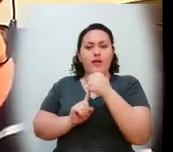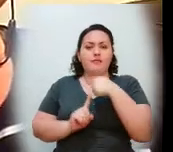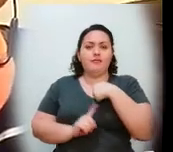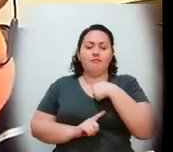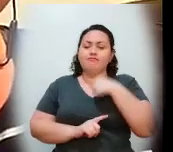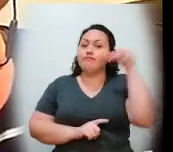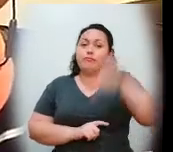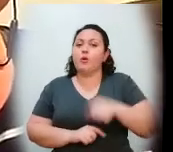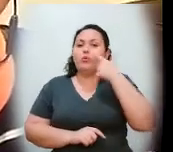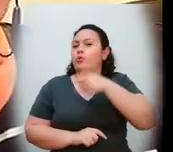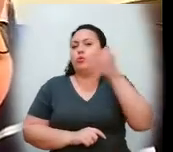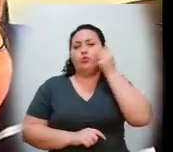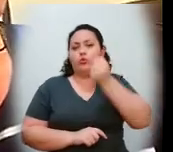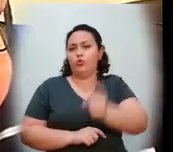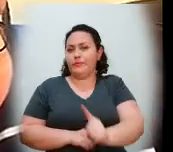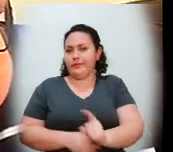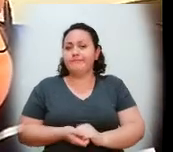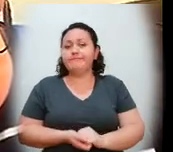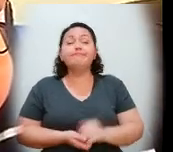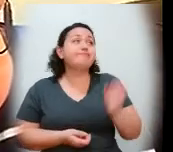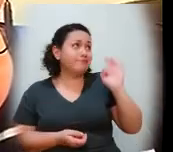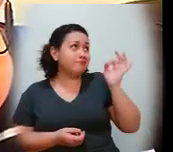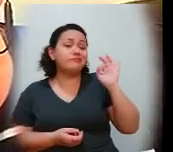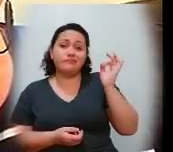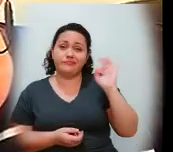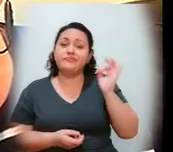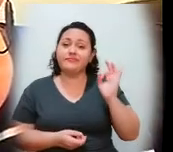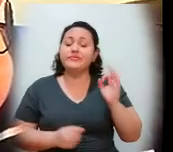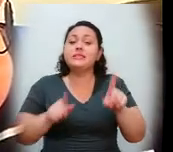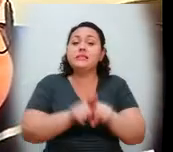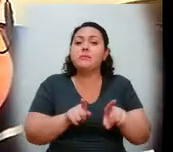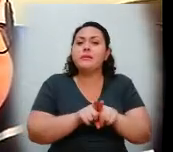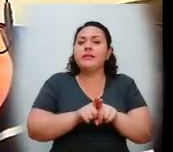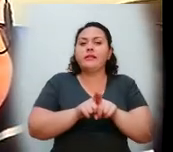situação. E eu acho que assim